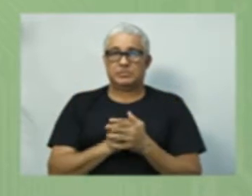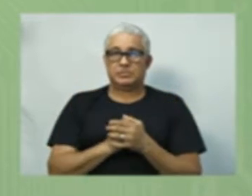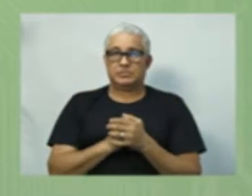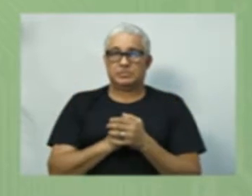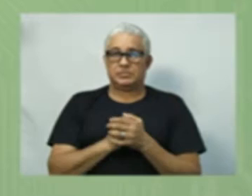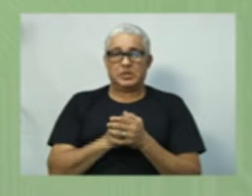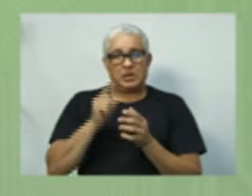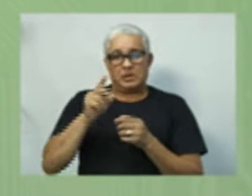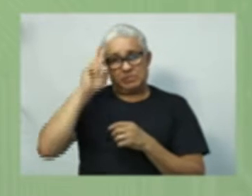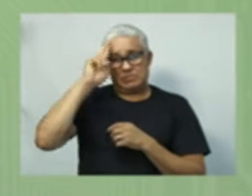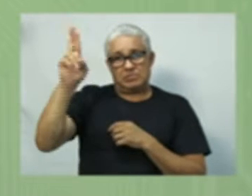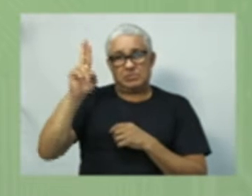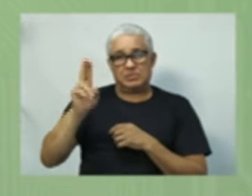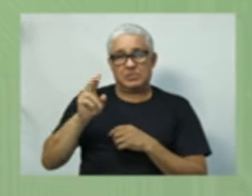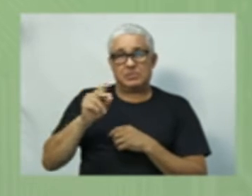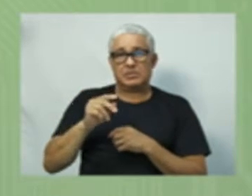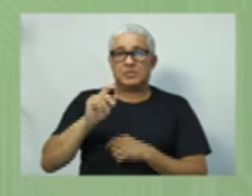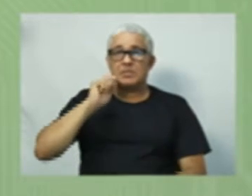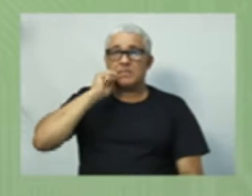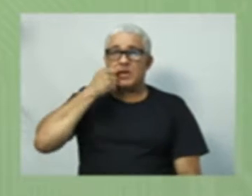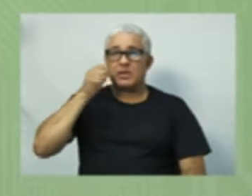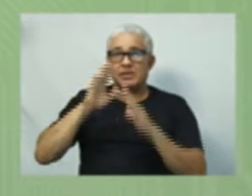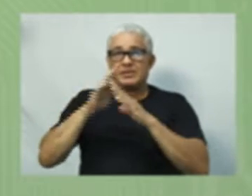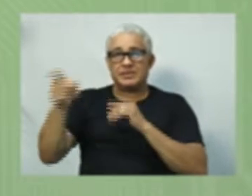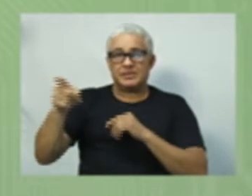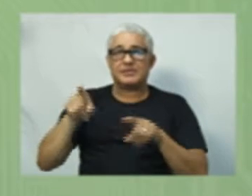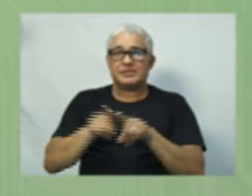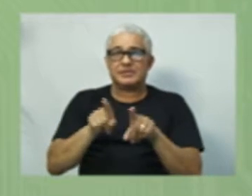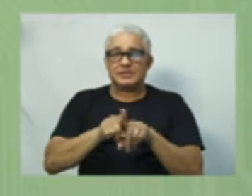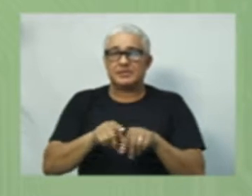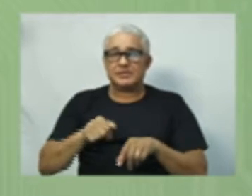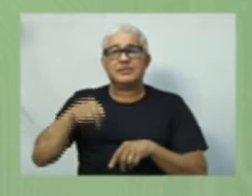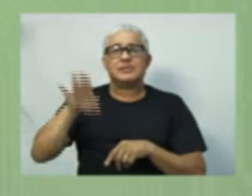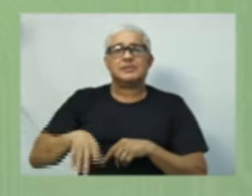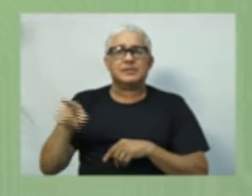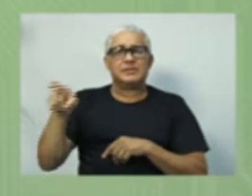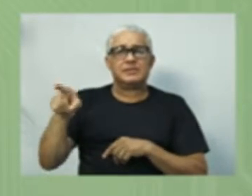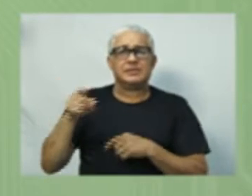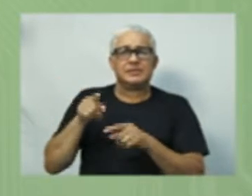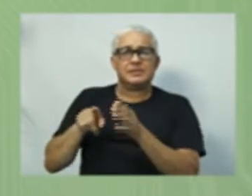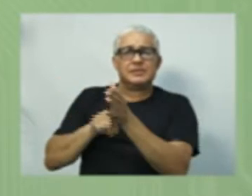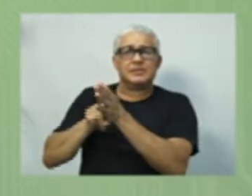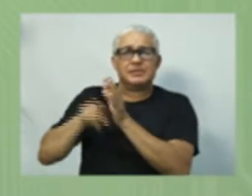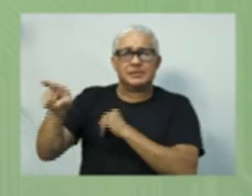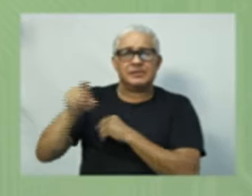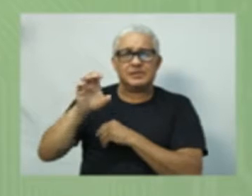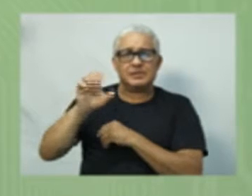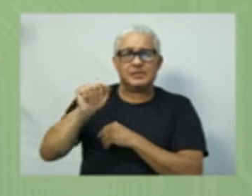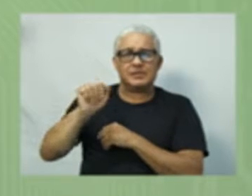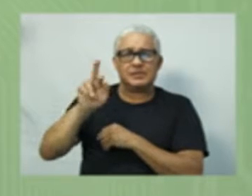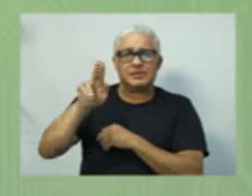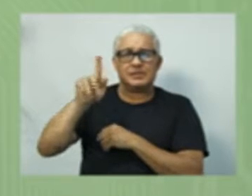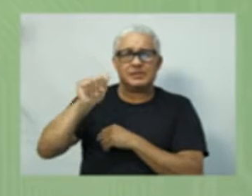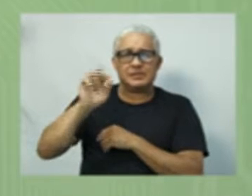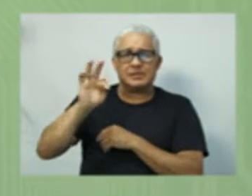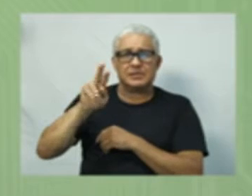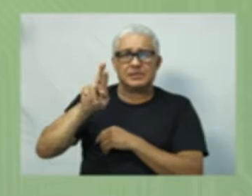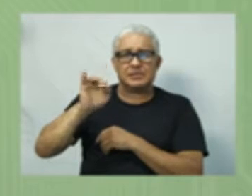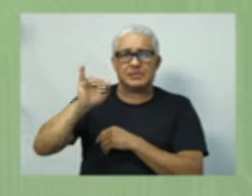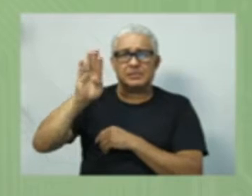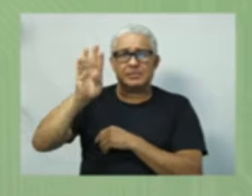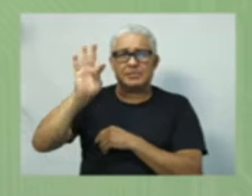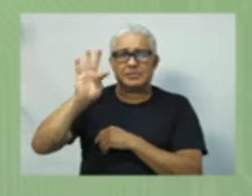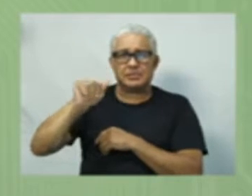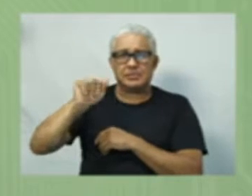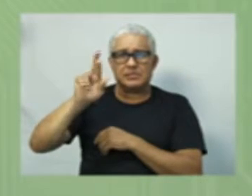da padaria lá, o seu João? O dono da mercearia? Quem faz esse estudo da carga tributária? Quem vai fazer?